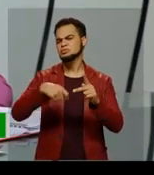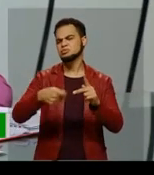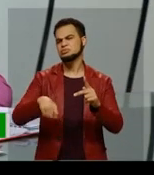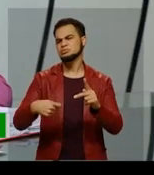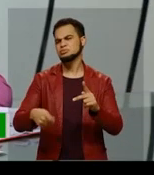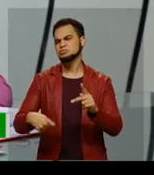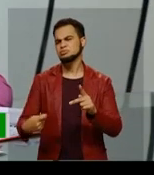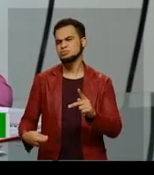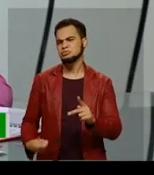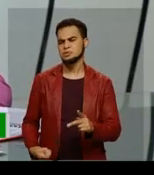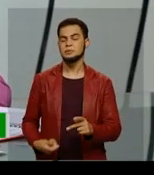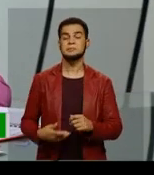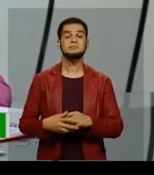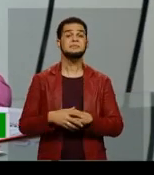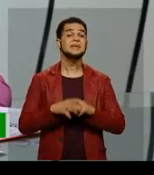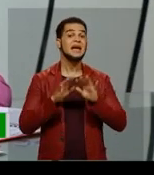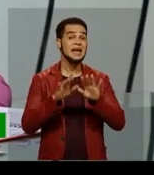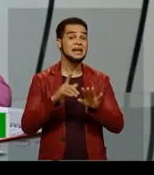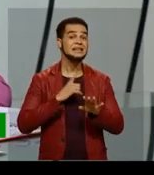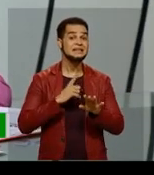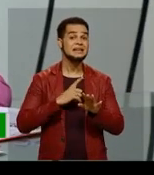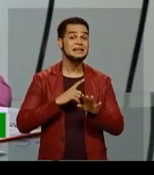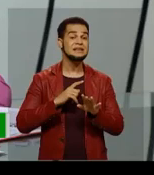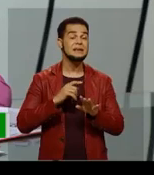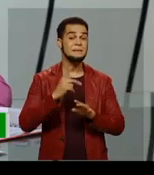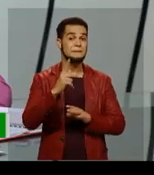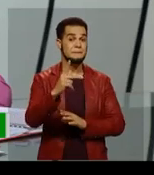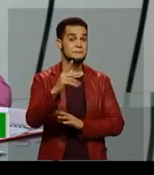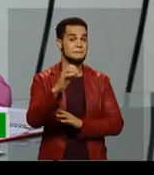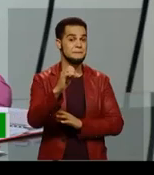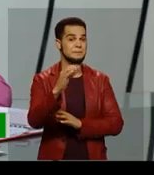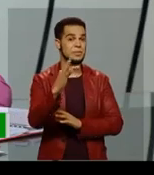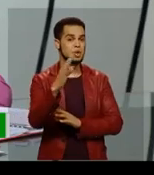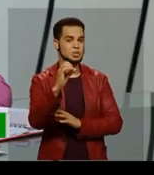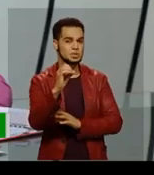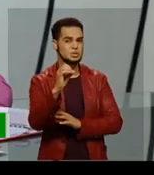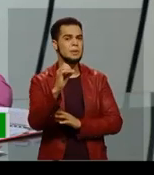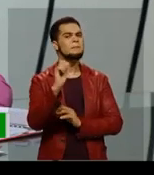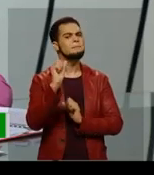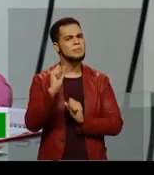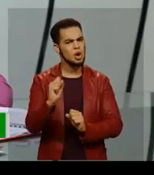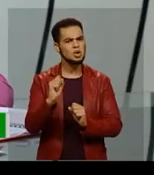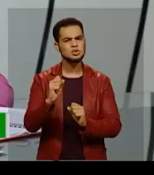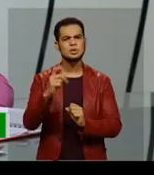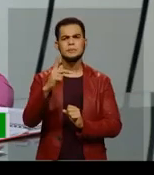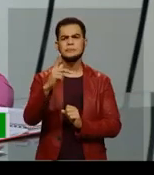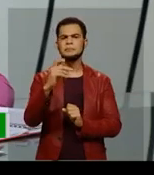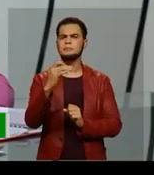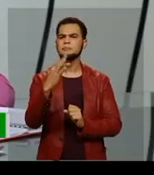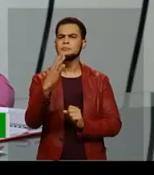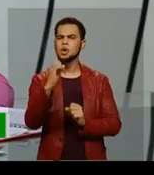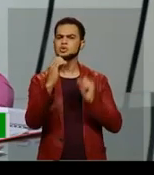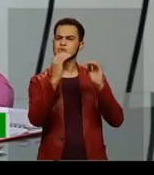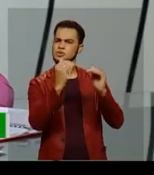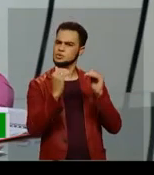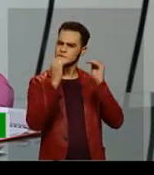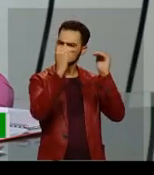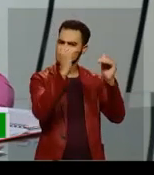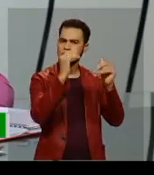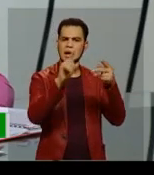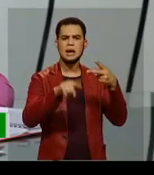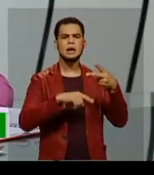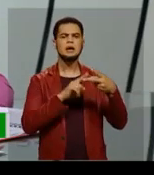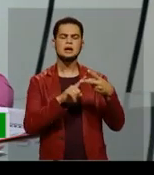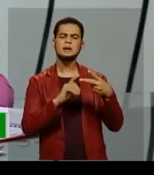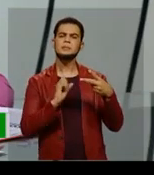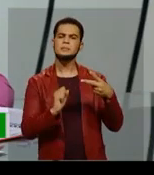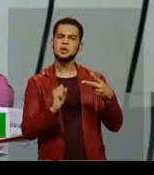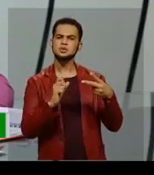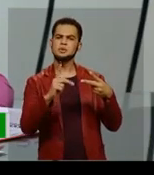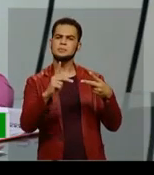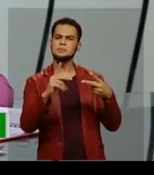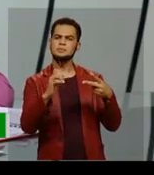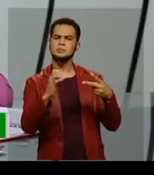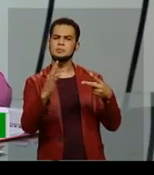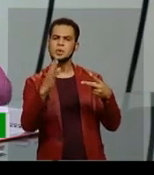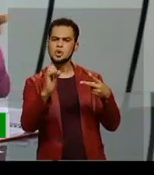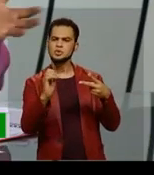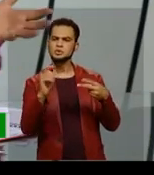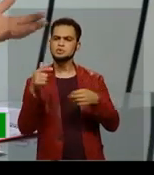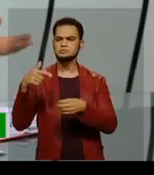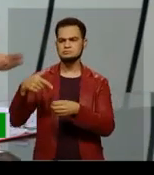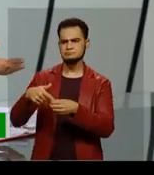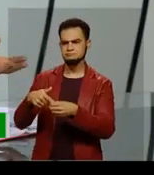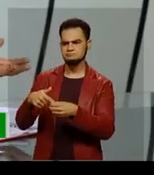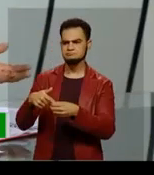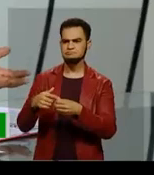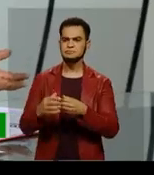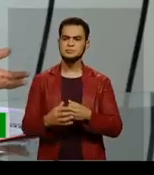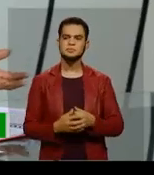um significado. Então, depende do contexto, depende da frase ali, né? Mas se eu falo, abasteci